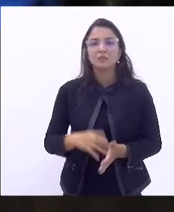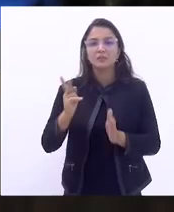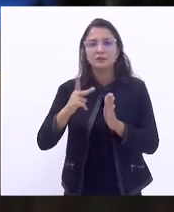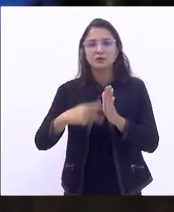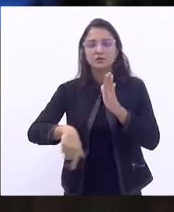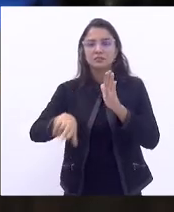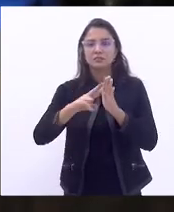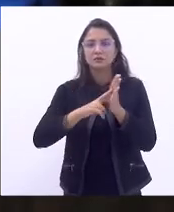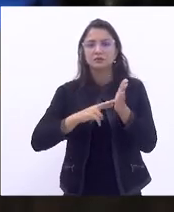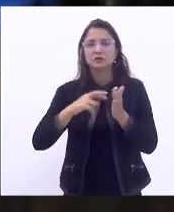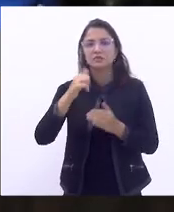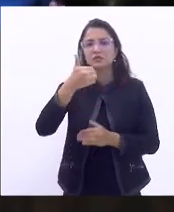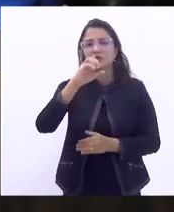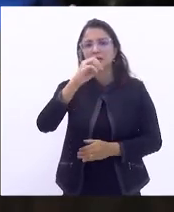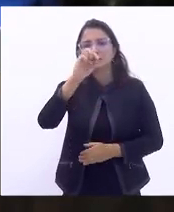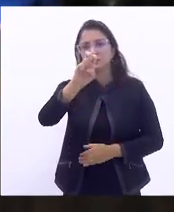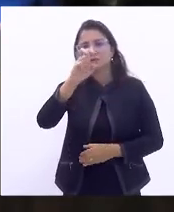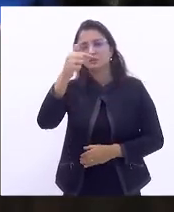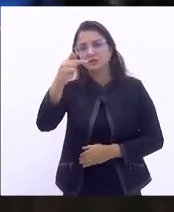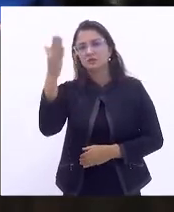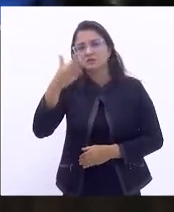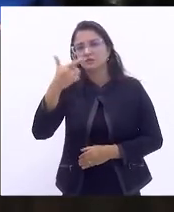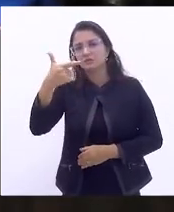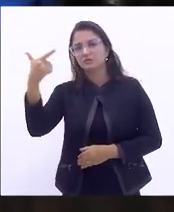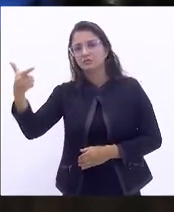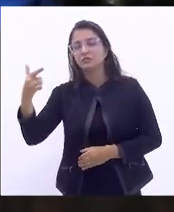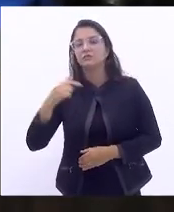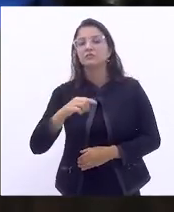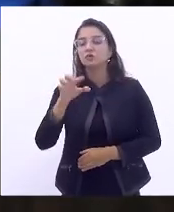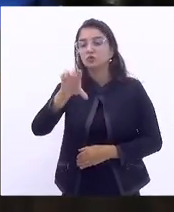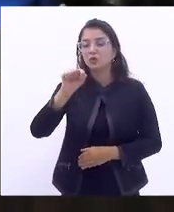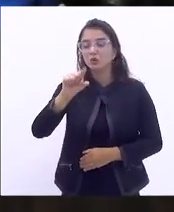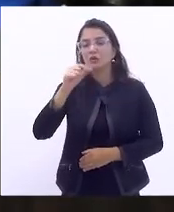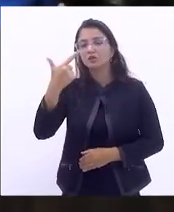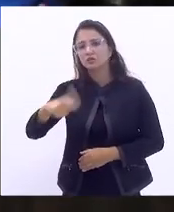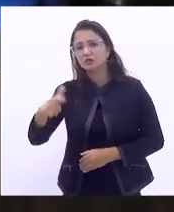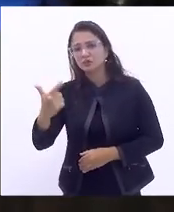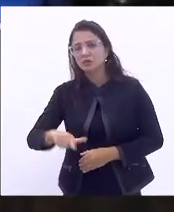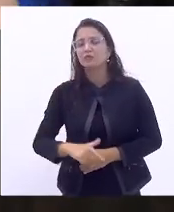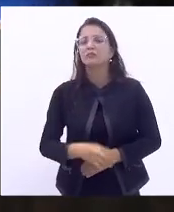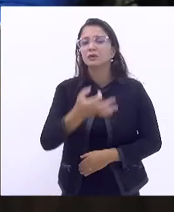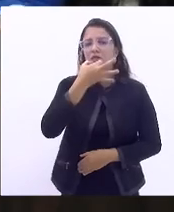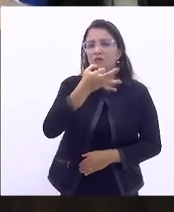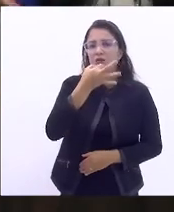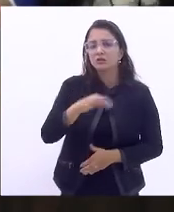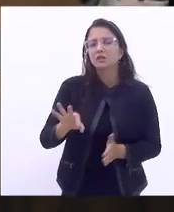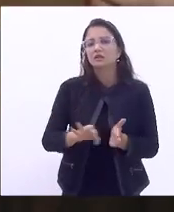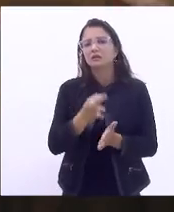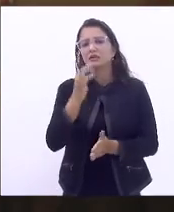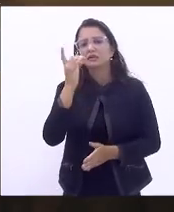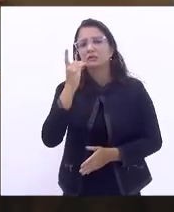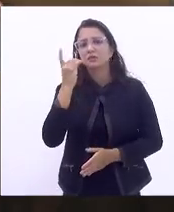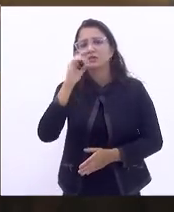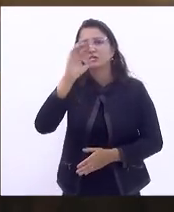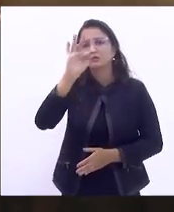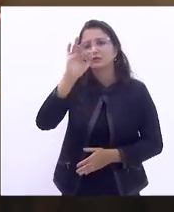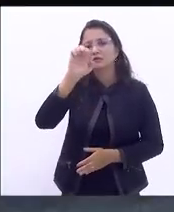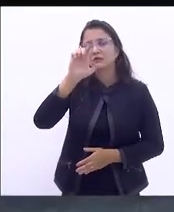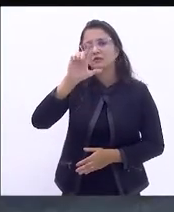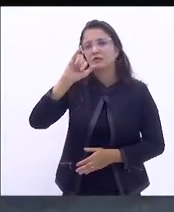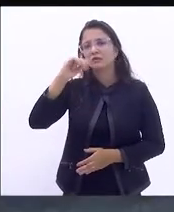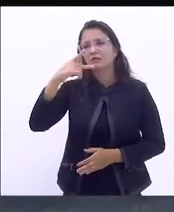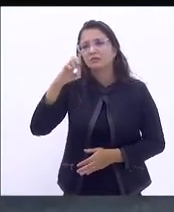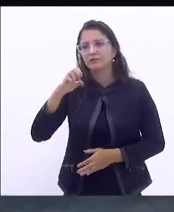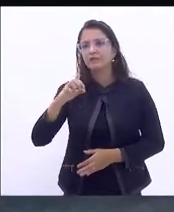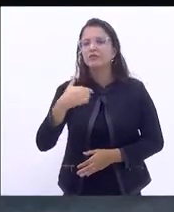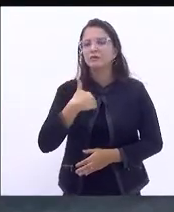22, vamos escolher de novo o parecer da proposição do deputado Felipe Obel. Para emitir parecer, deputado Rodrigo Amorim. Favorável